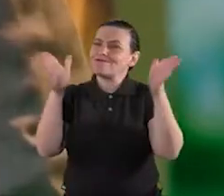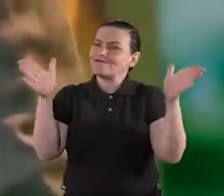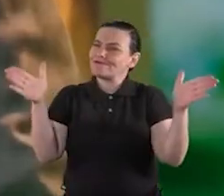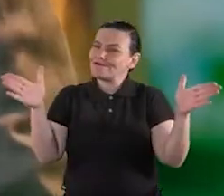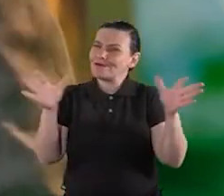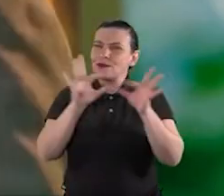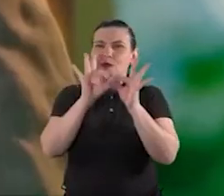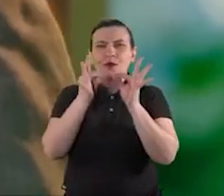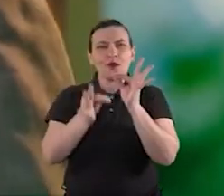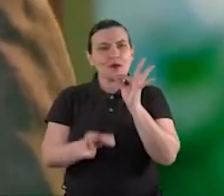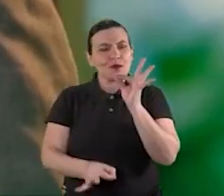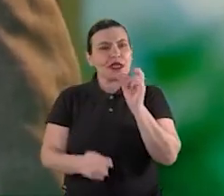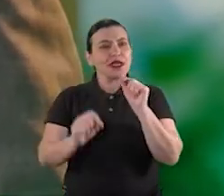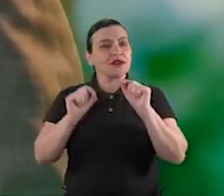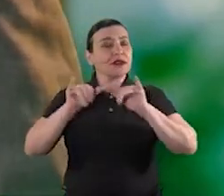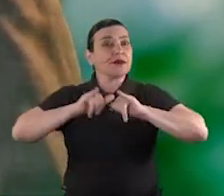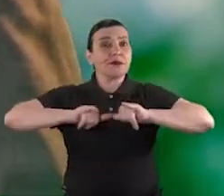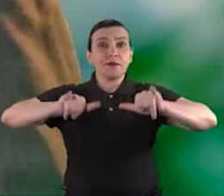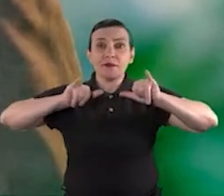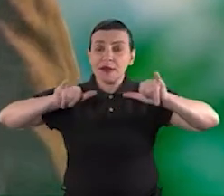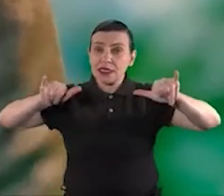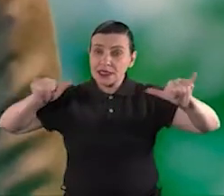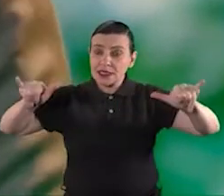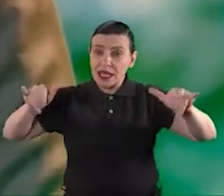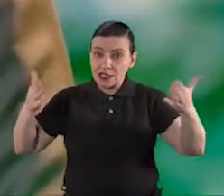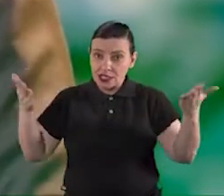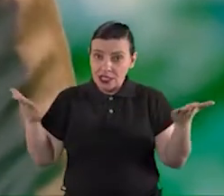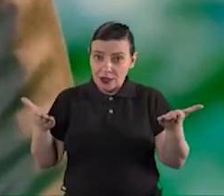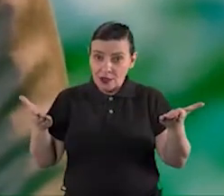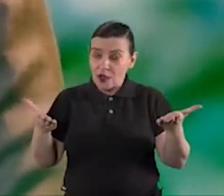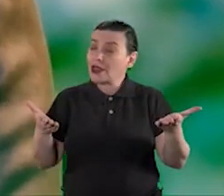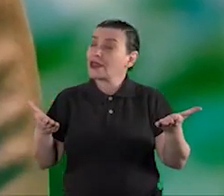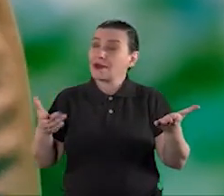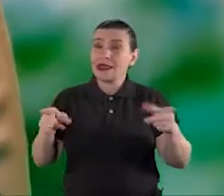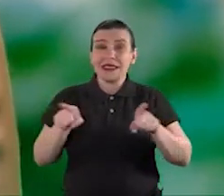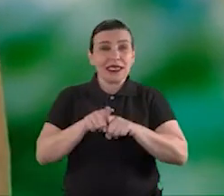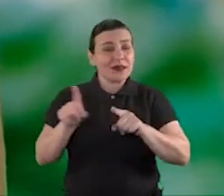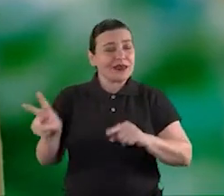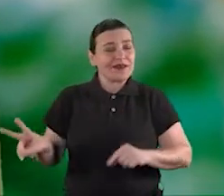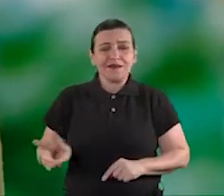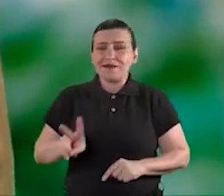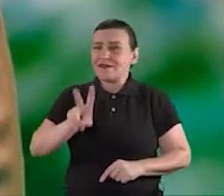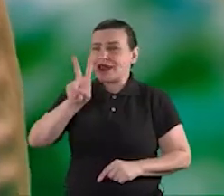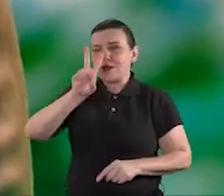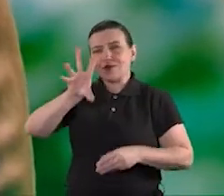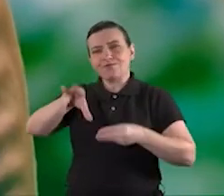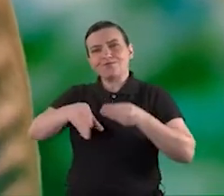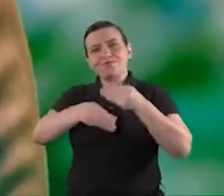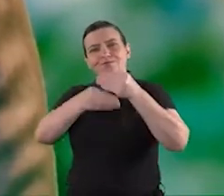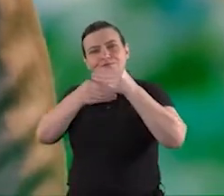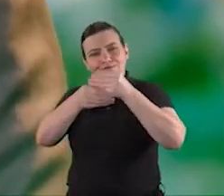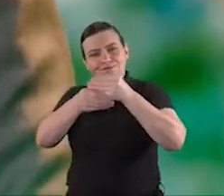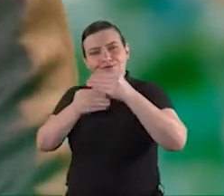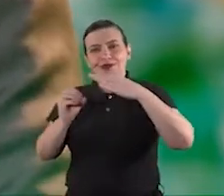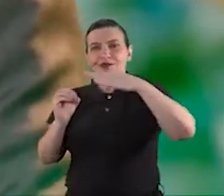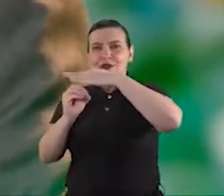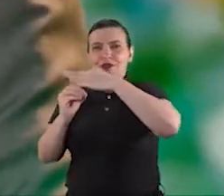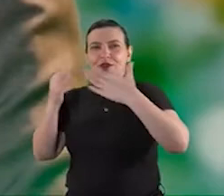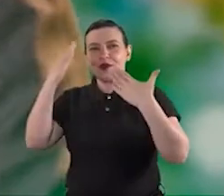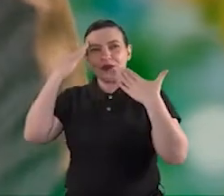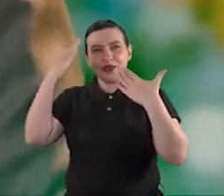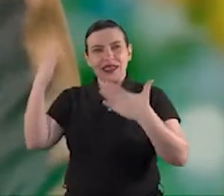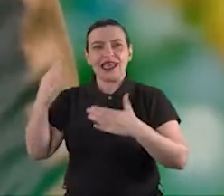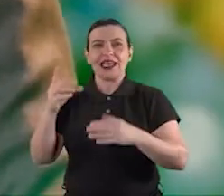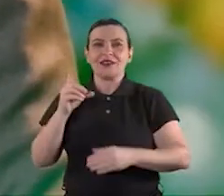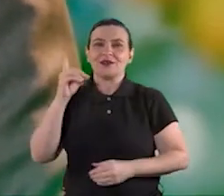e completo de não apenas a mensagem que você acabou de ouvir mas todo o valor que ele traz para o da terra então Obrigado Dr